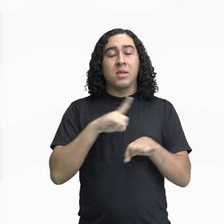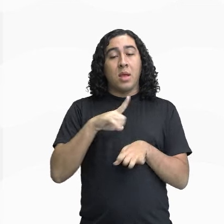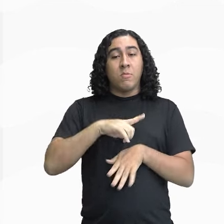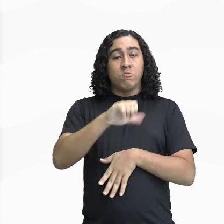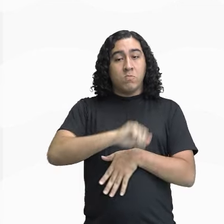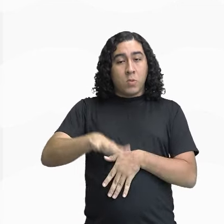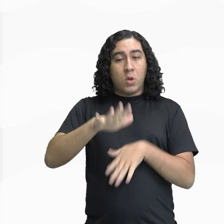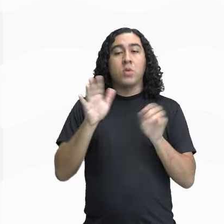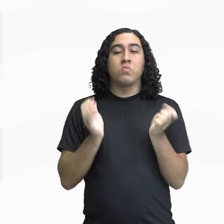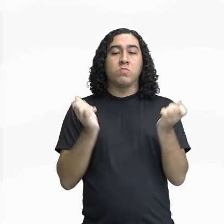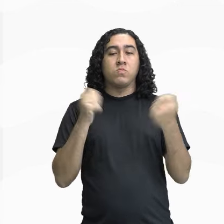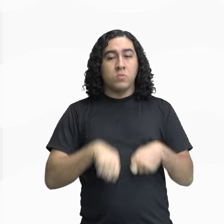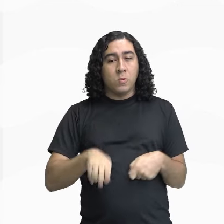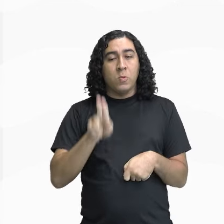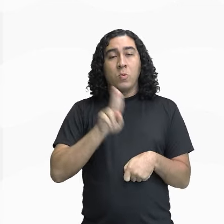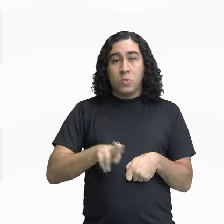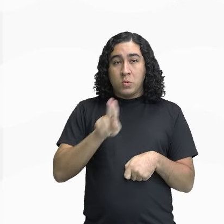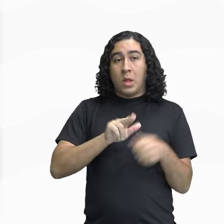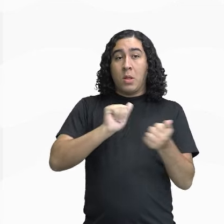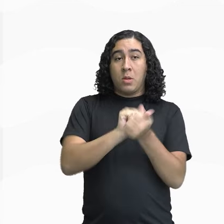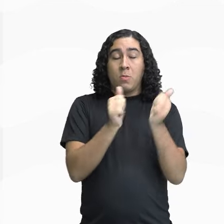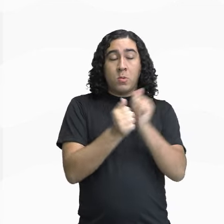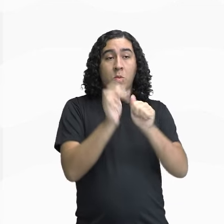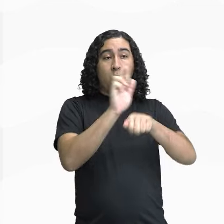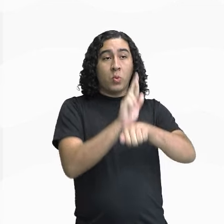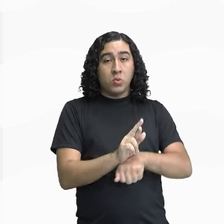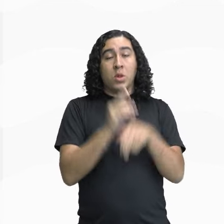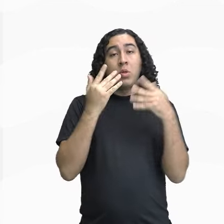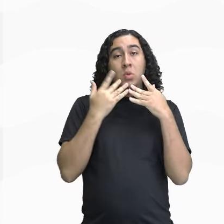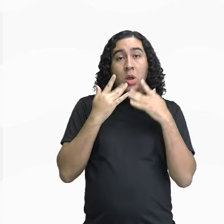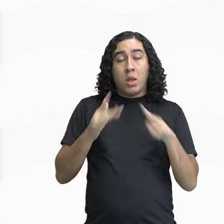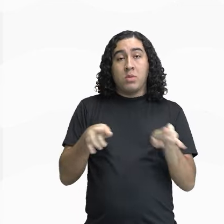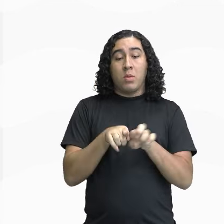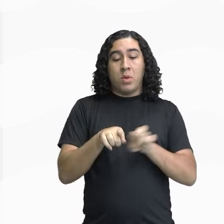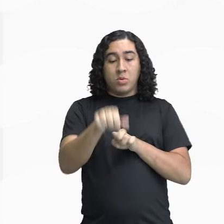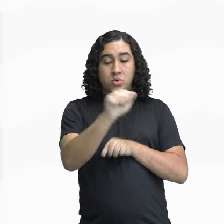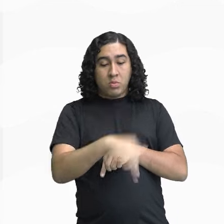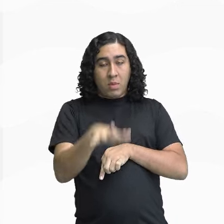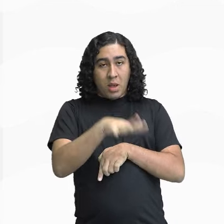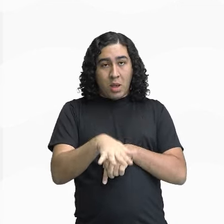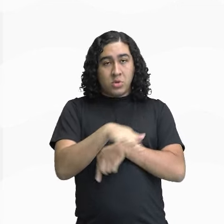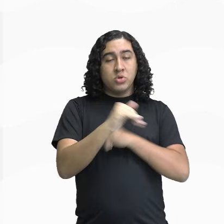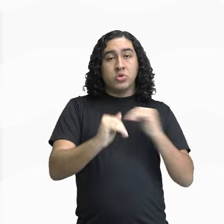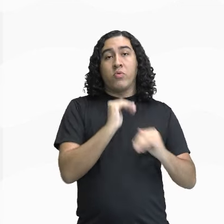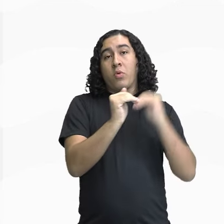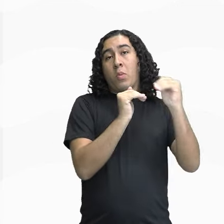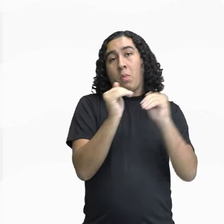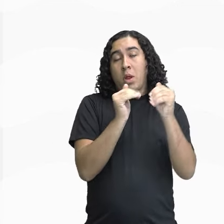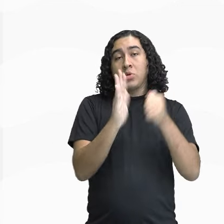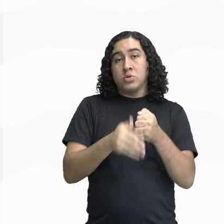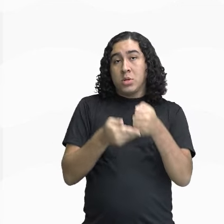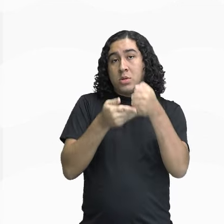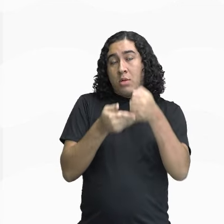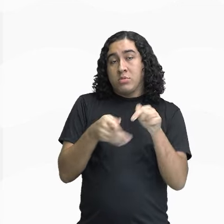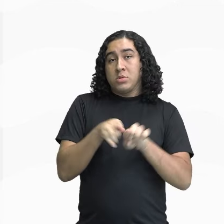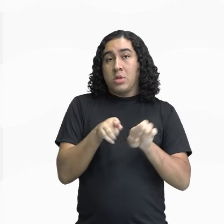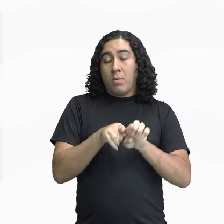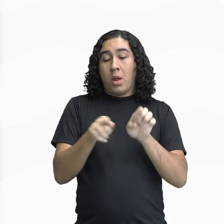forma adequada desses recursos naturais aí, tanto da Unidade de Desenvolvimento Sustentável, quanto das